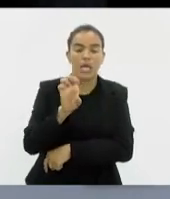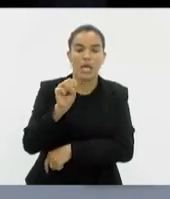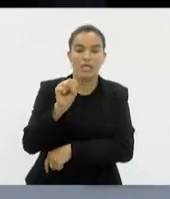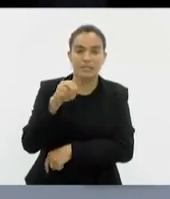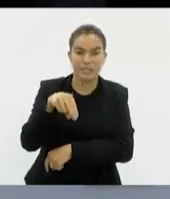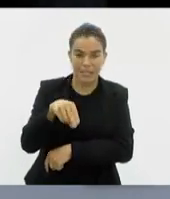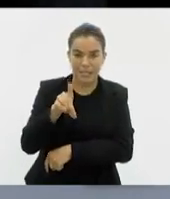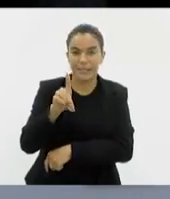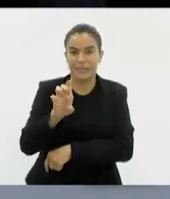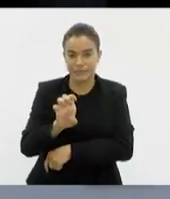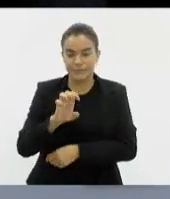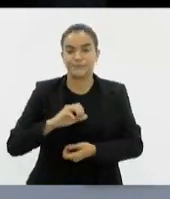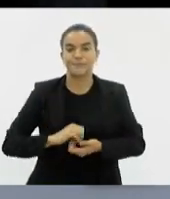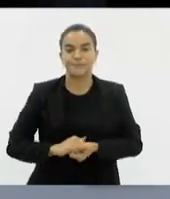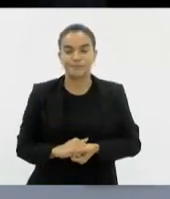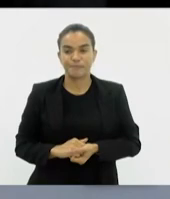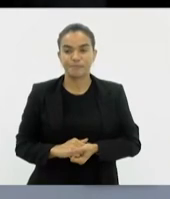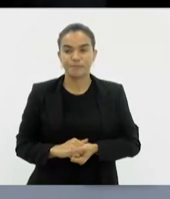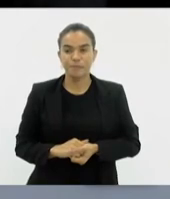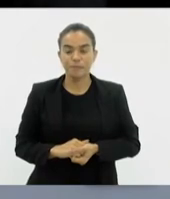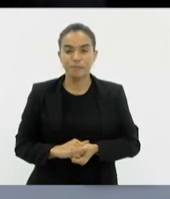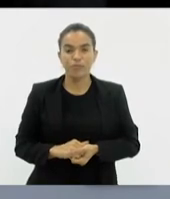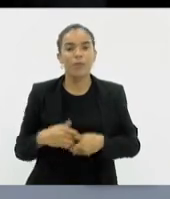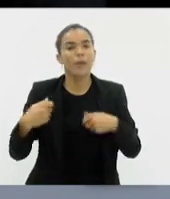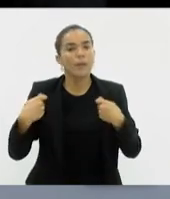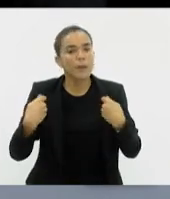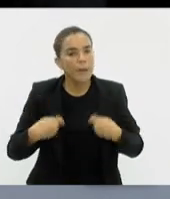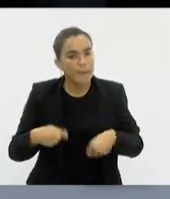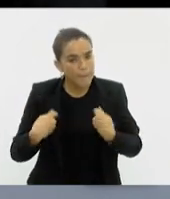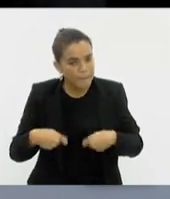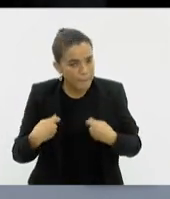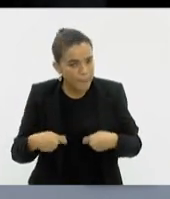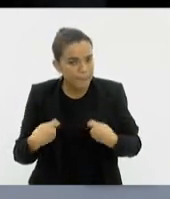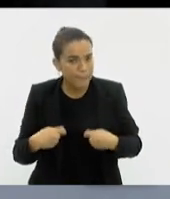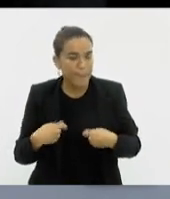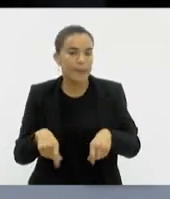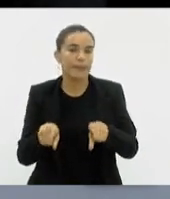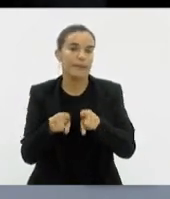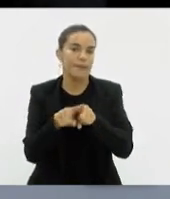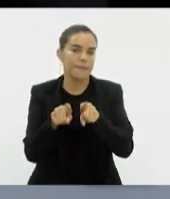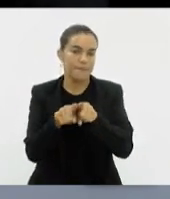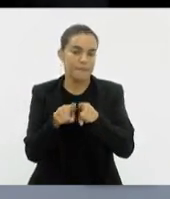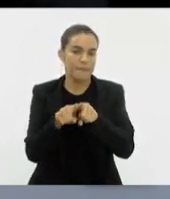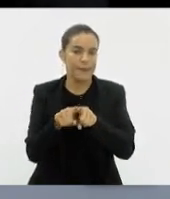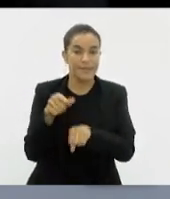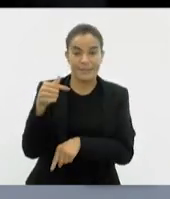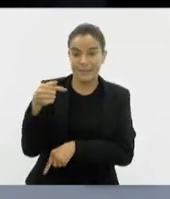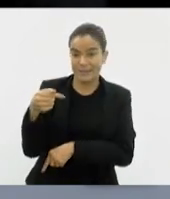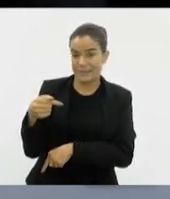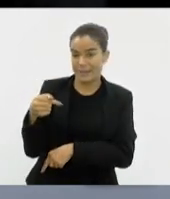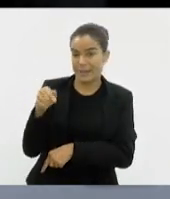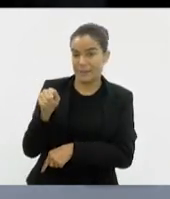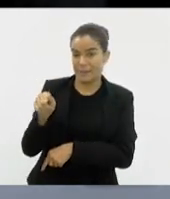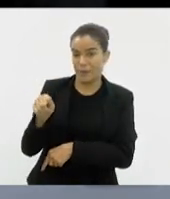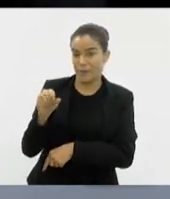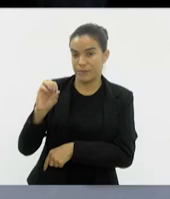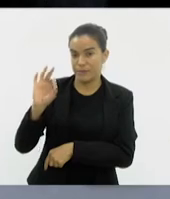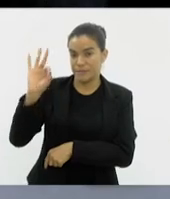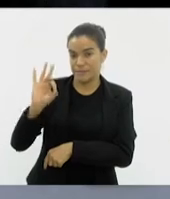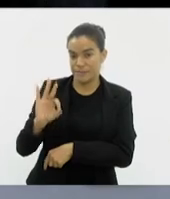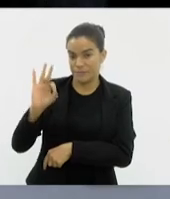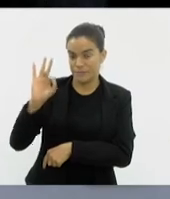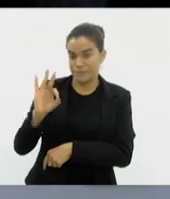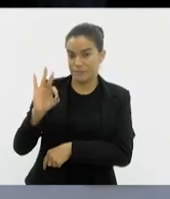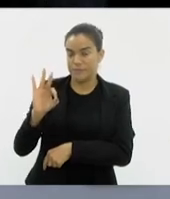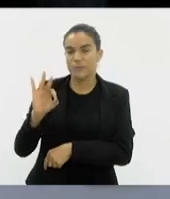opera. Que precisavam ter também o que havia com essa alíquota de 7 pontos percentuais.